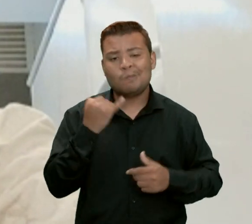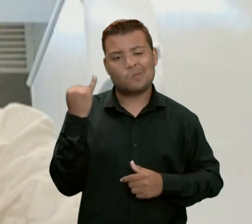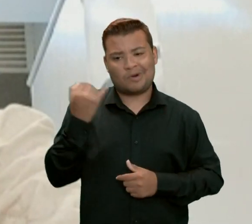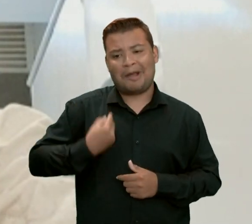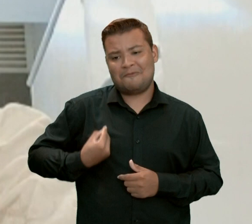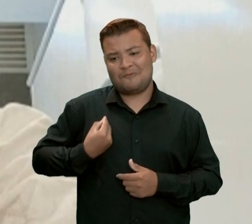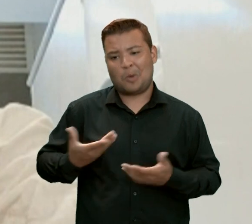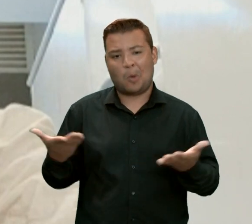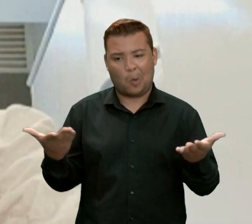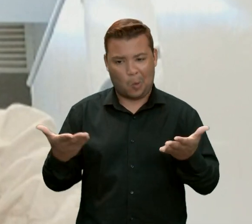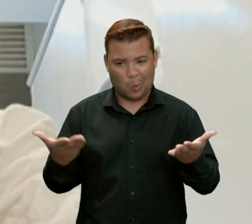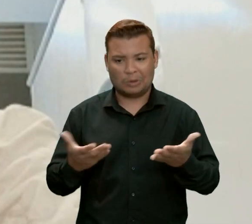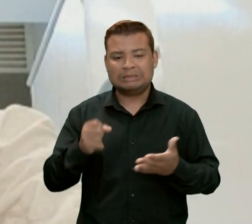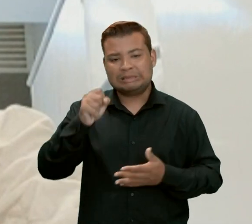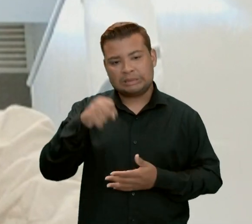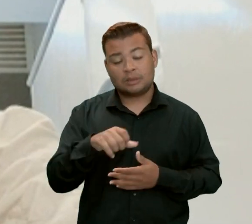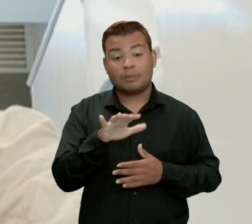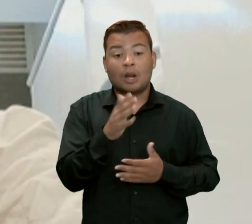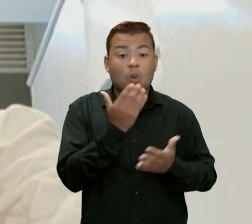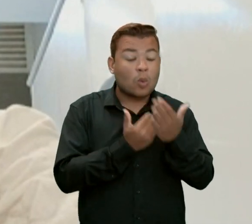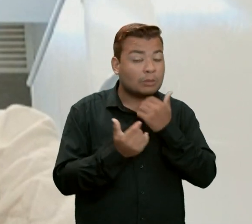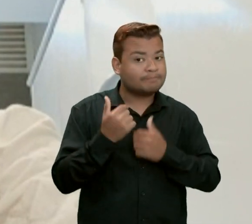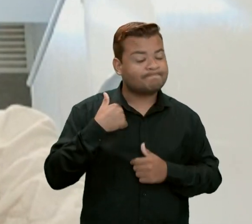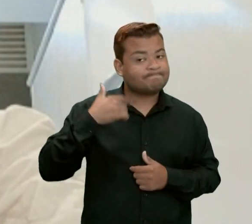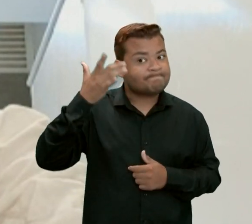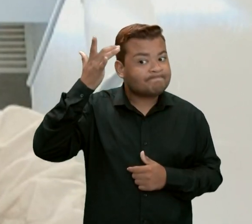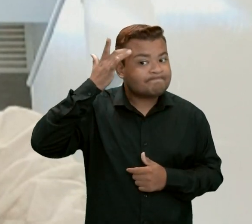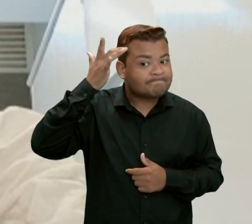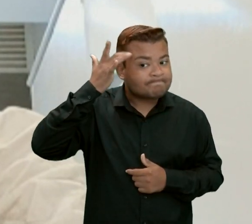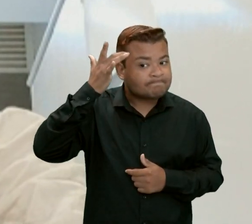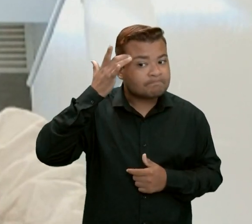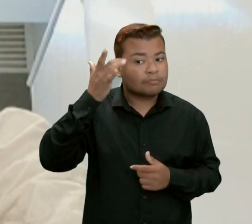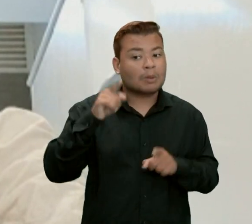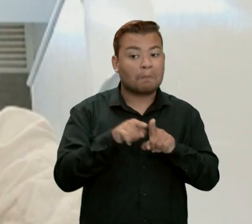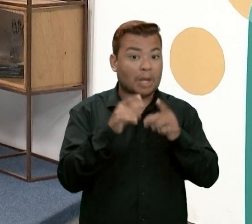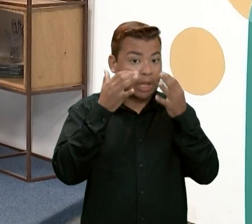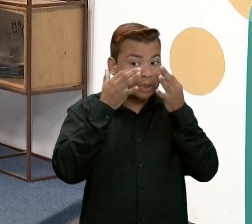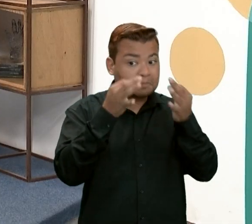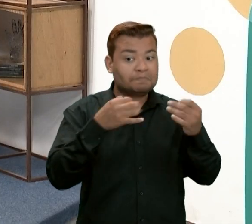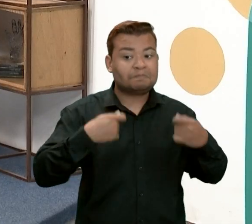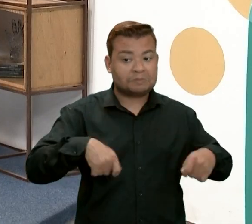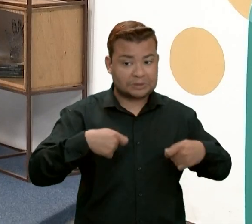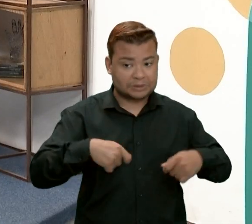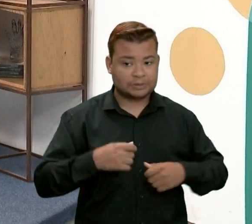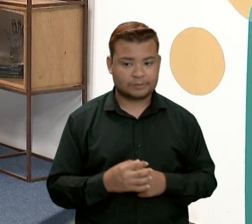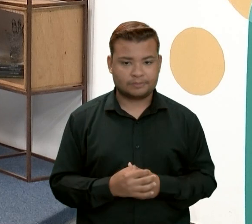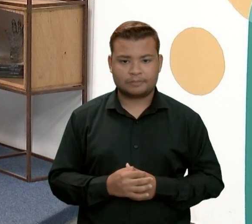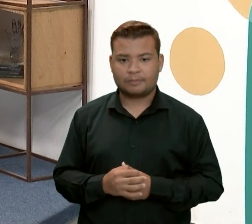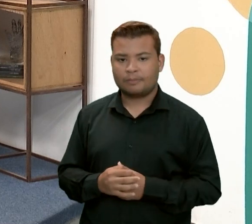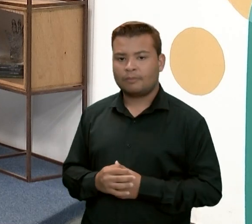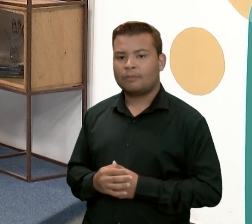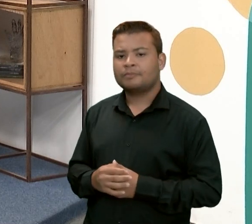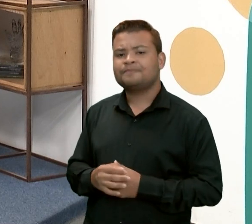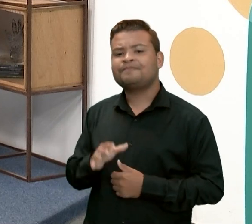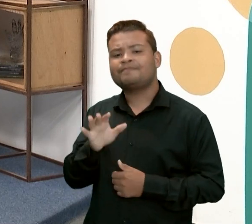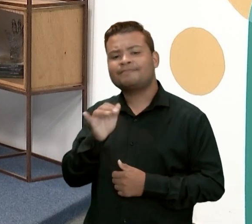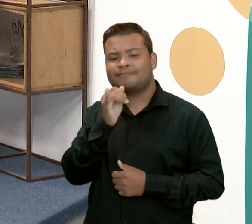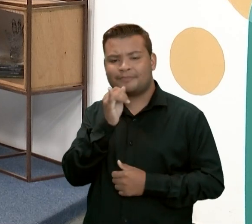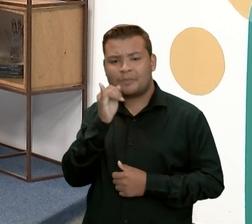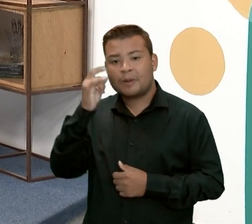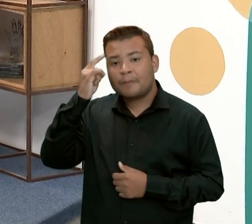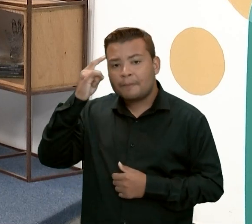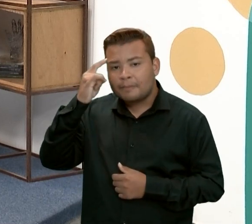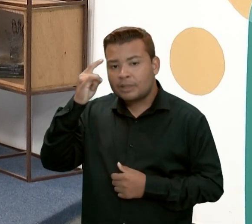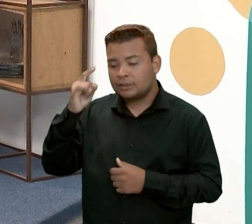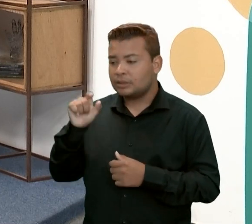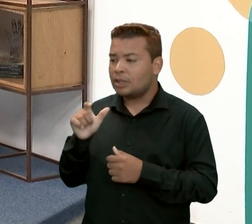têm que ser consumidos com consciência, com atenção. Quando a gente pensa que descascar mais,